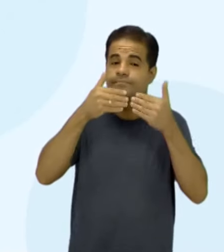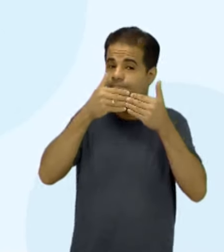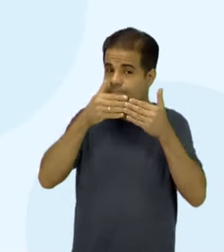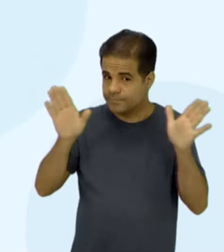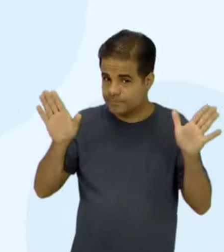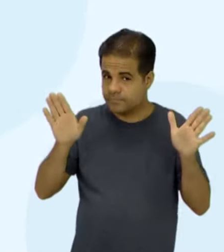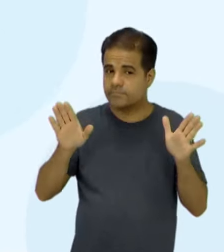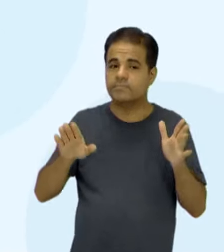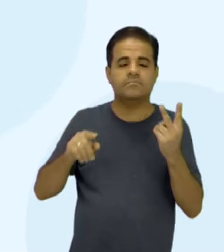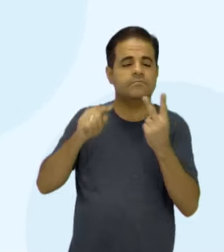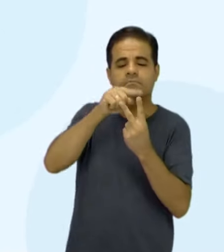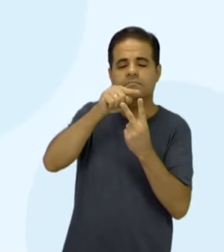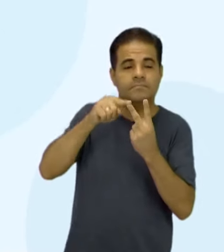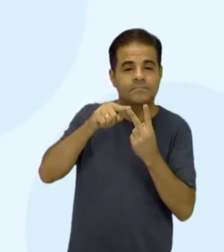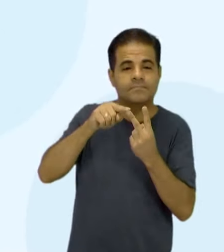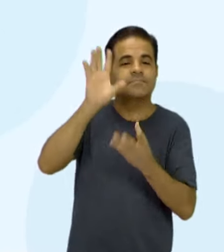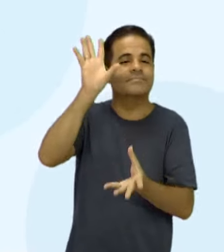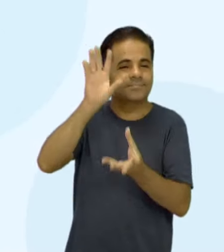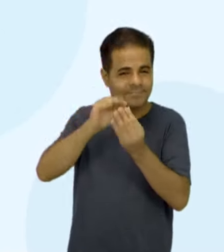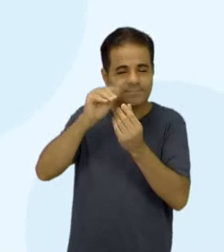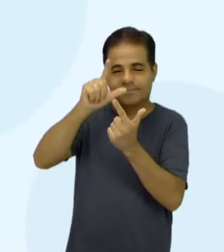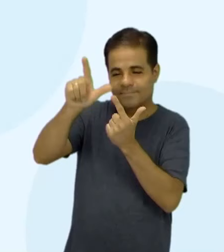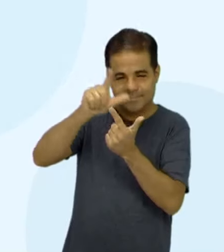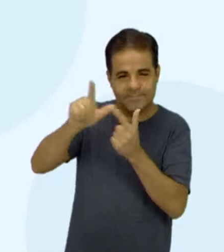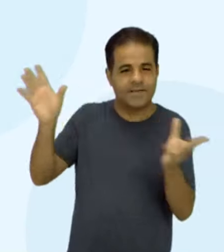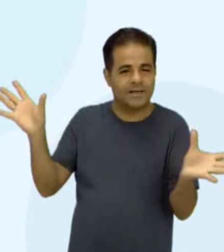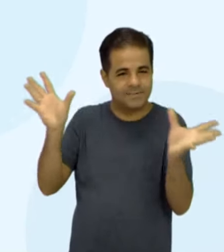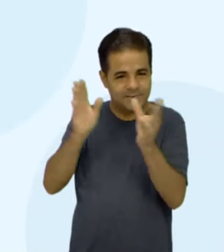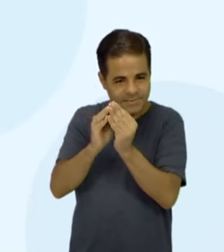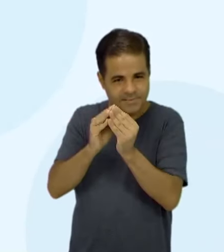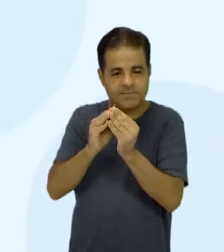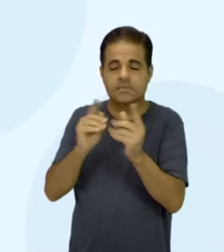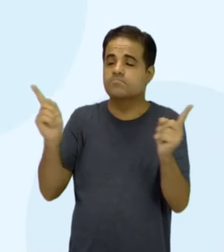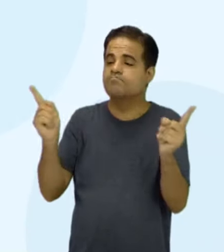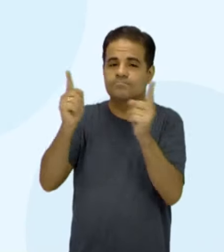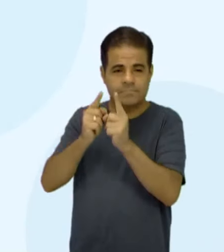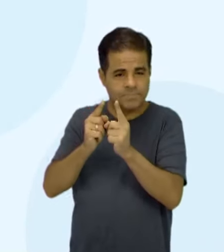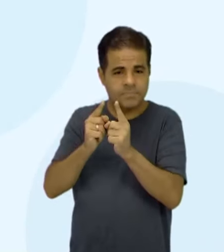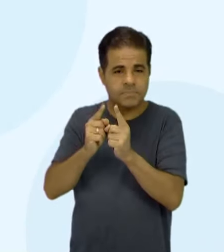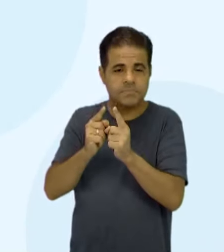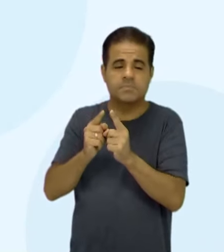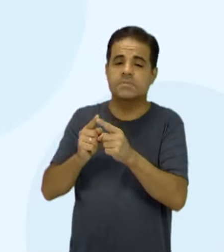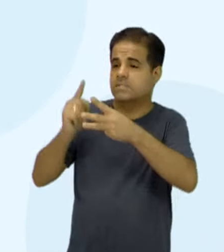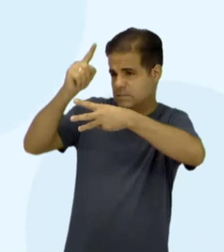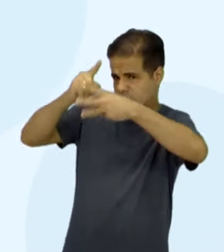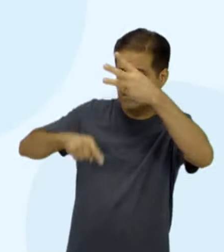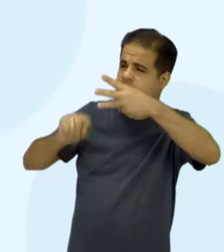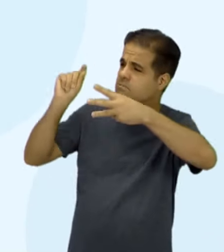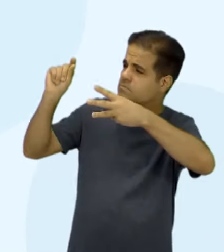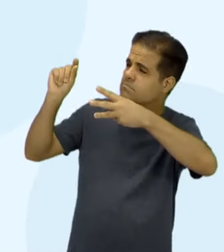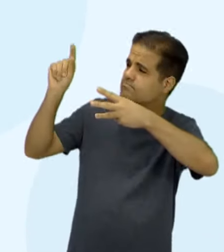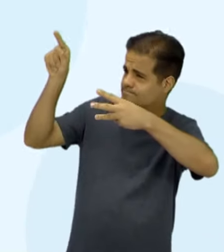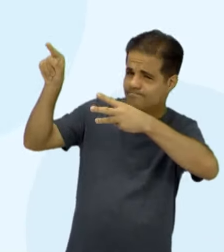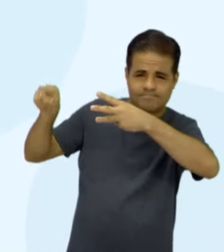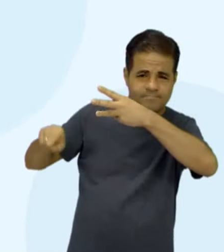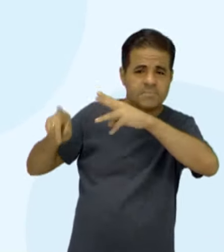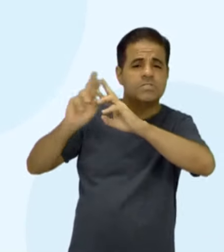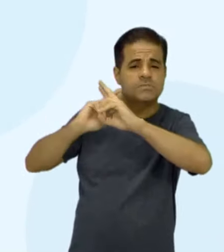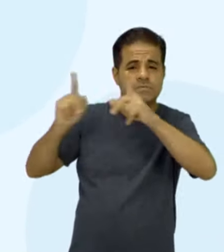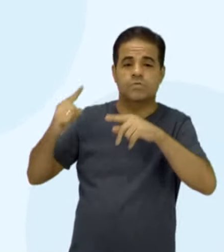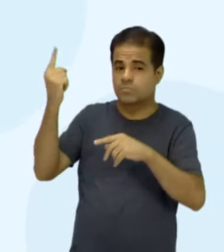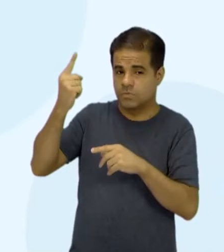o número com as duas últimas letrinhas então esses três primeiros aqui Eles são um pouco diferentes né então